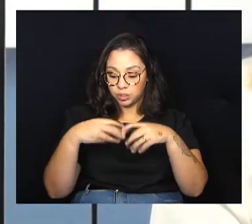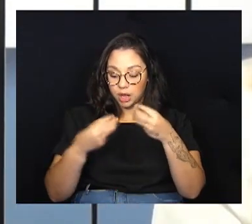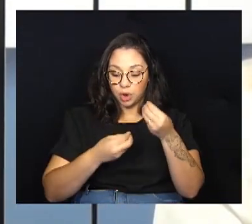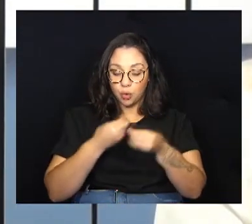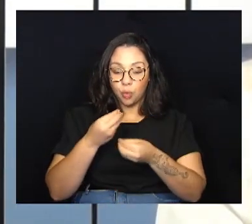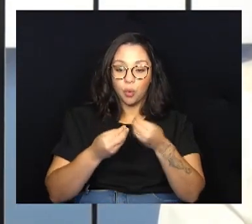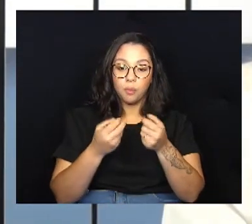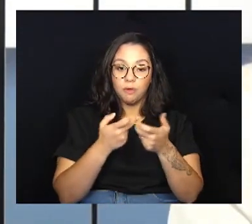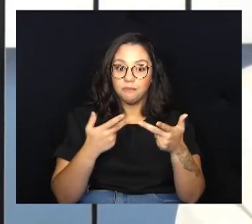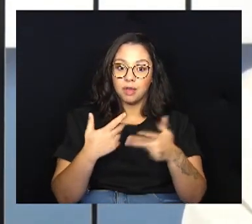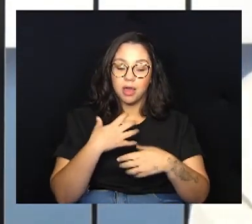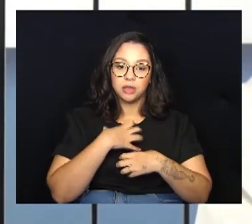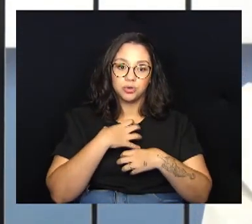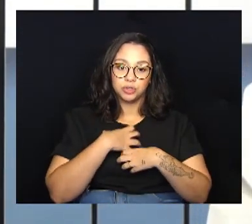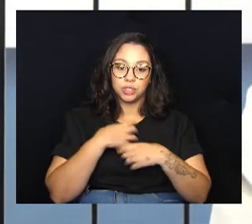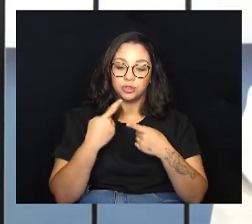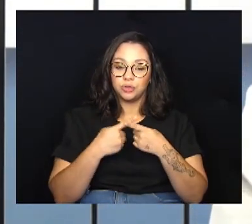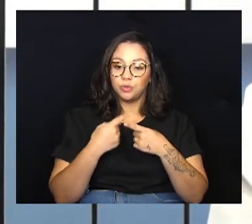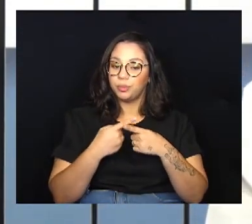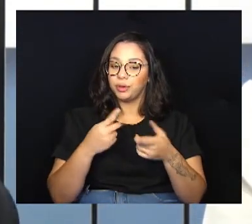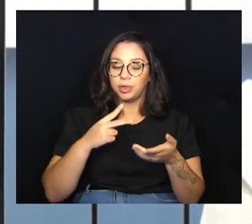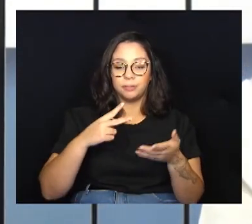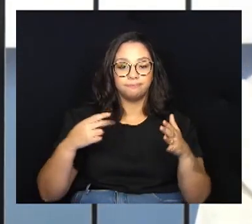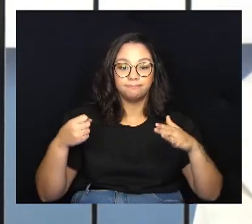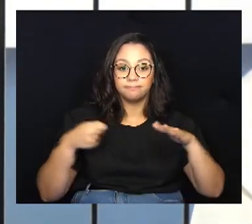Marucci, nós conseguimos